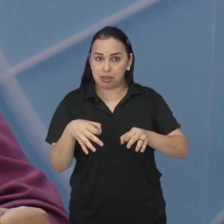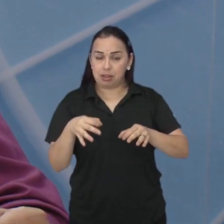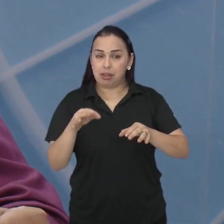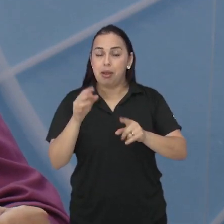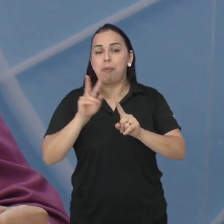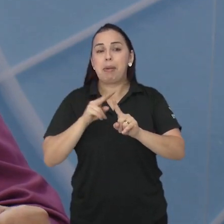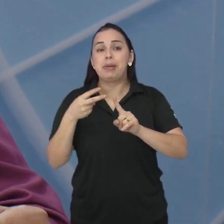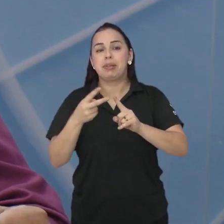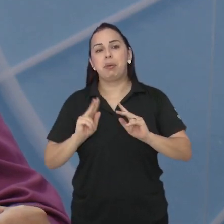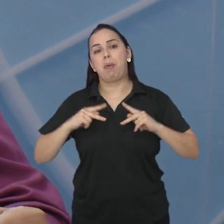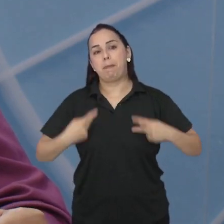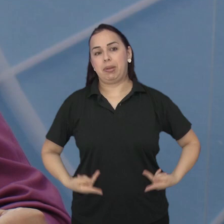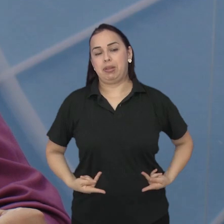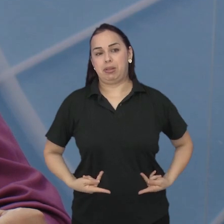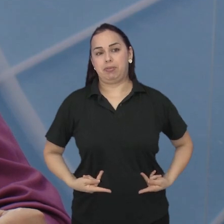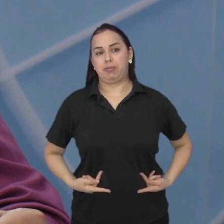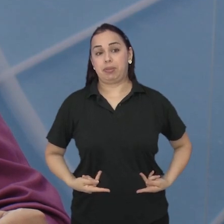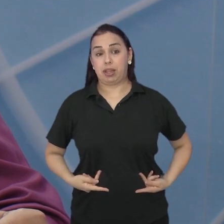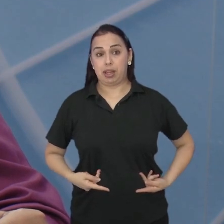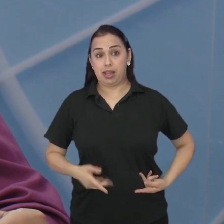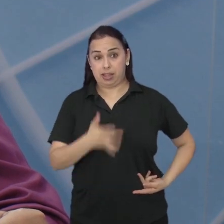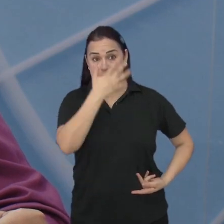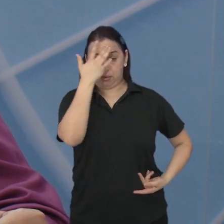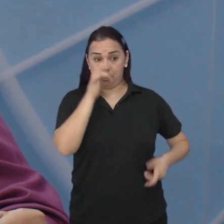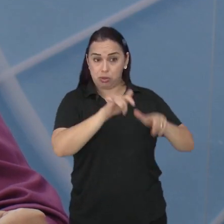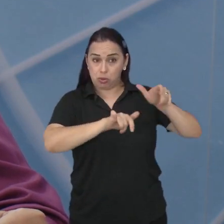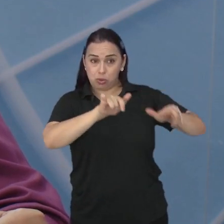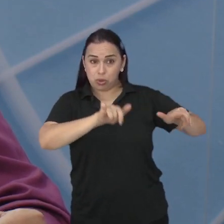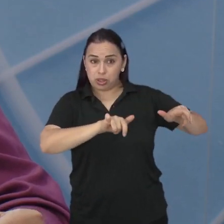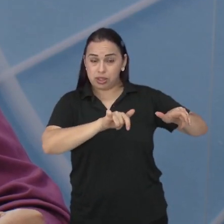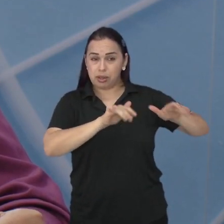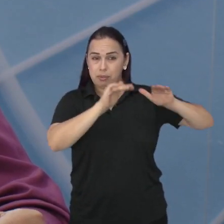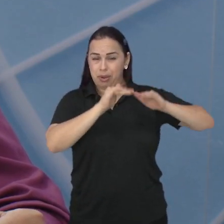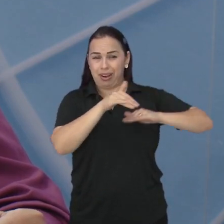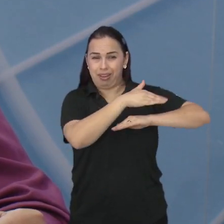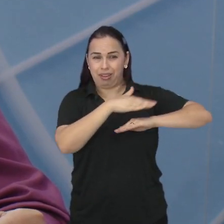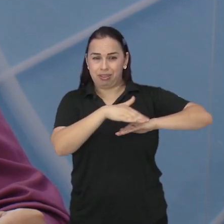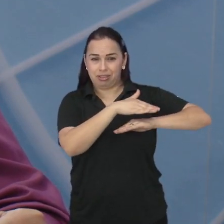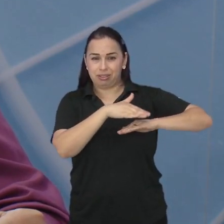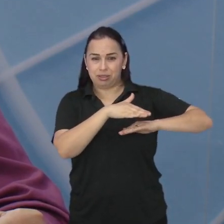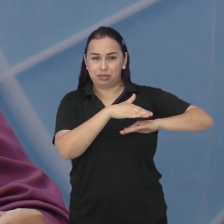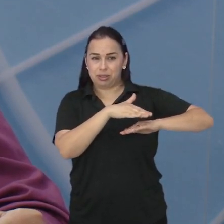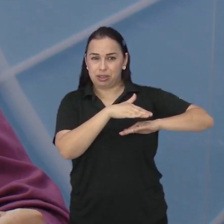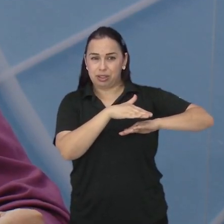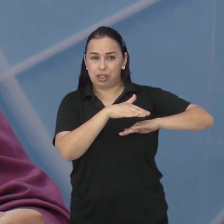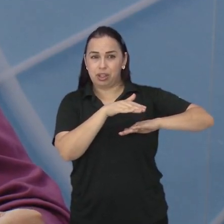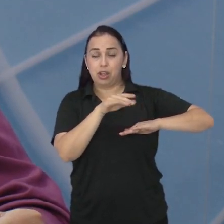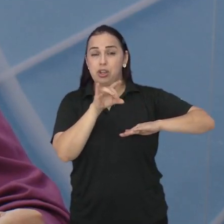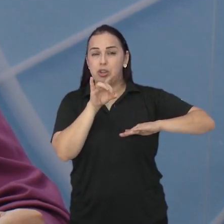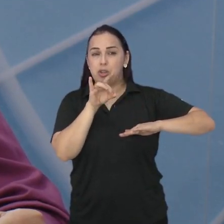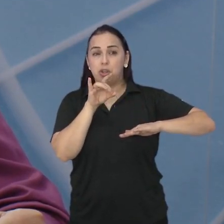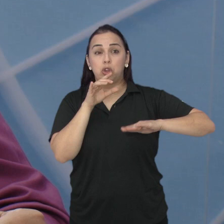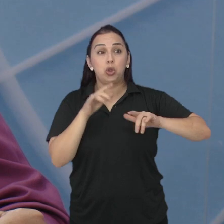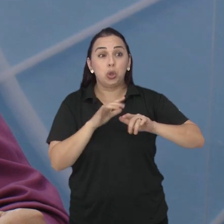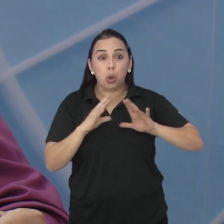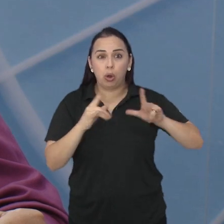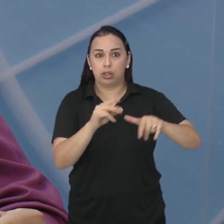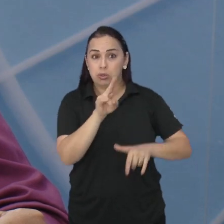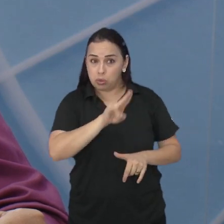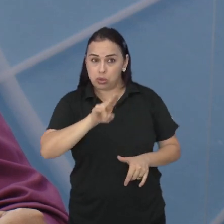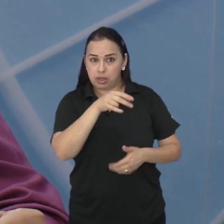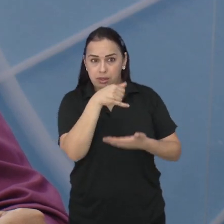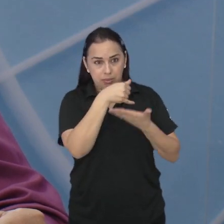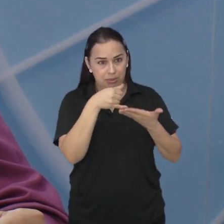Dani, mais humanizado. Porque as pessoas hoje que estão em situação de rua, nem todas, né, têm só o uso de substância.